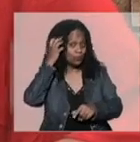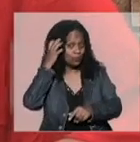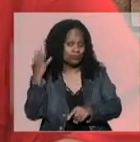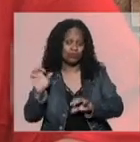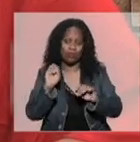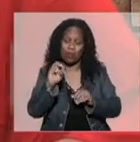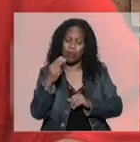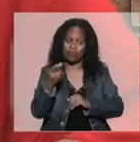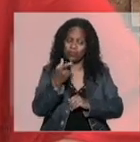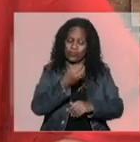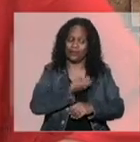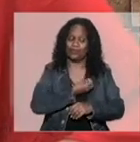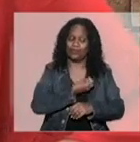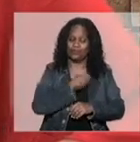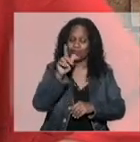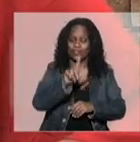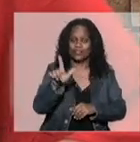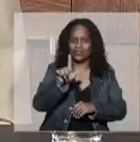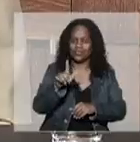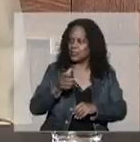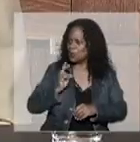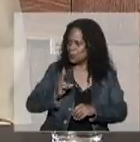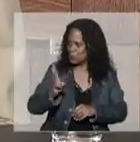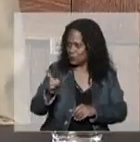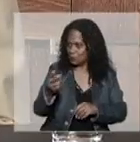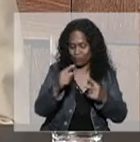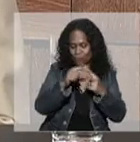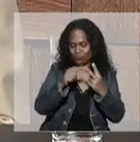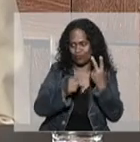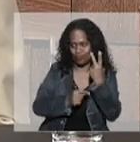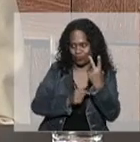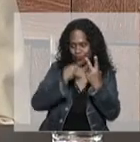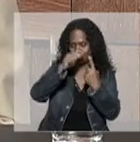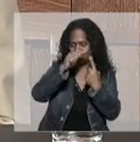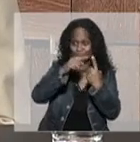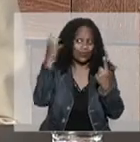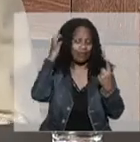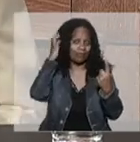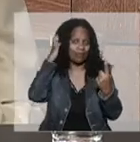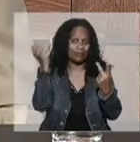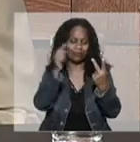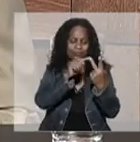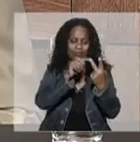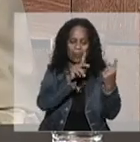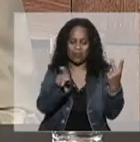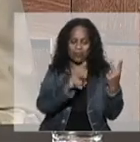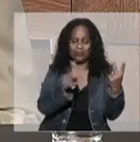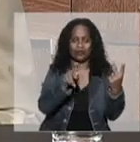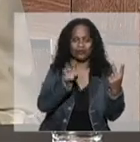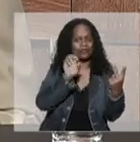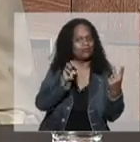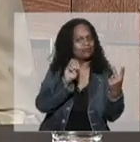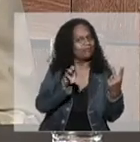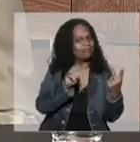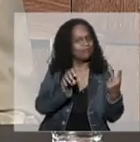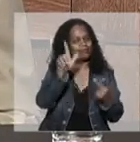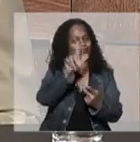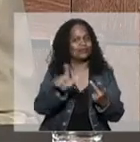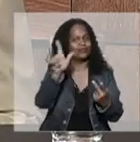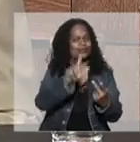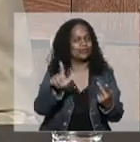seguir a vida pelo caminho de letras mesmo? Eu sempre fiz as duas coisas. Quando eu me formei em letras, eu fiquei dando aula ainda um ano de